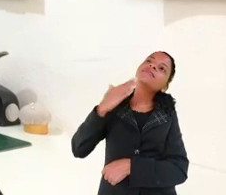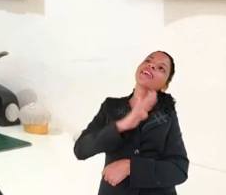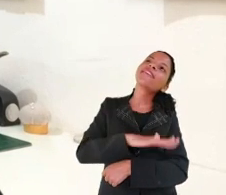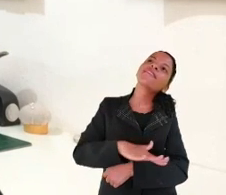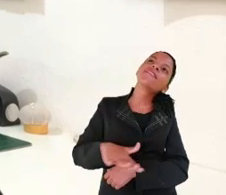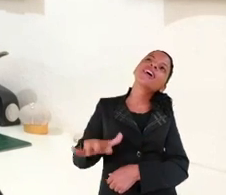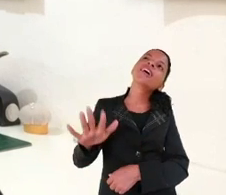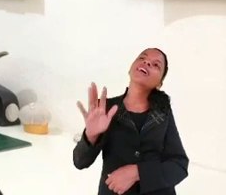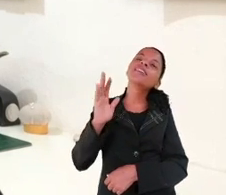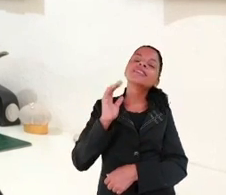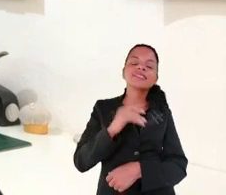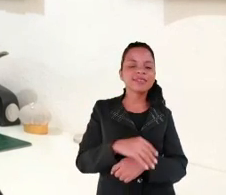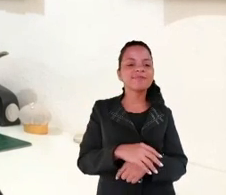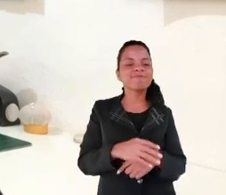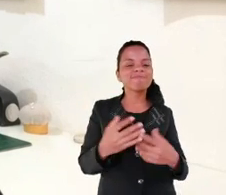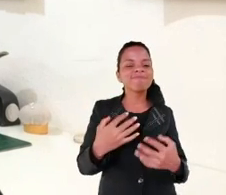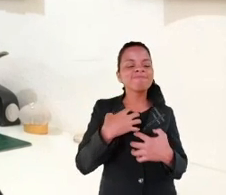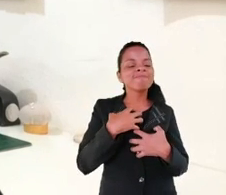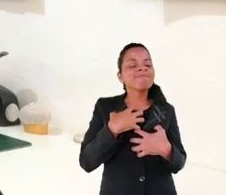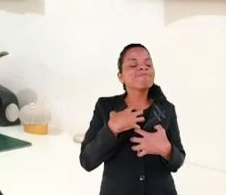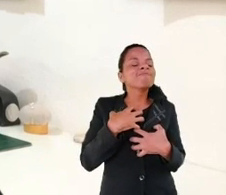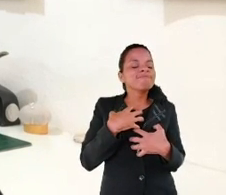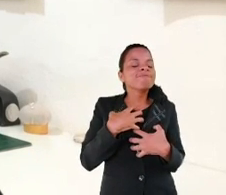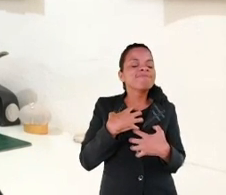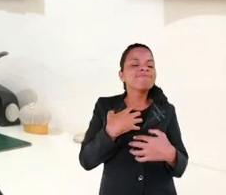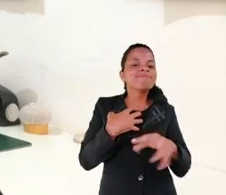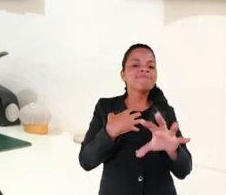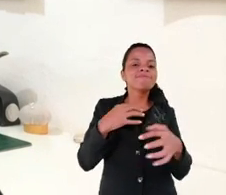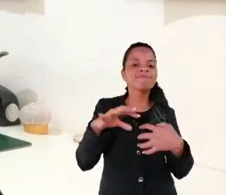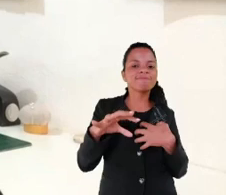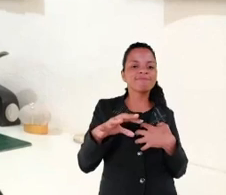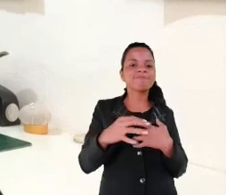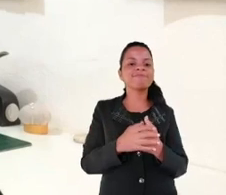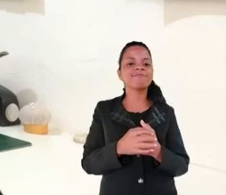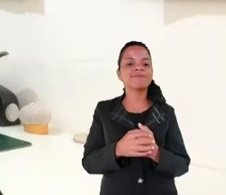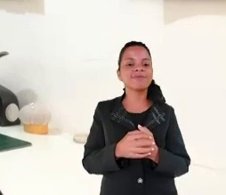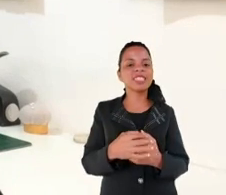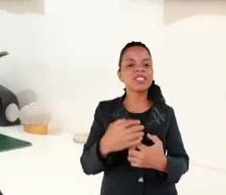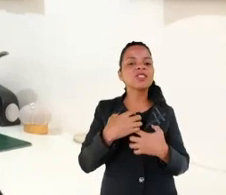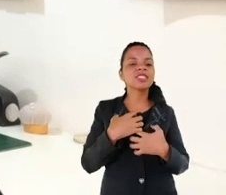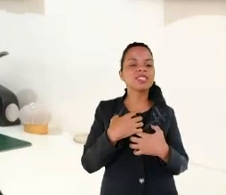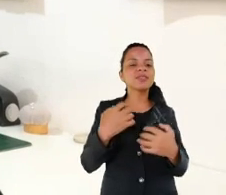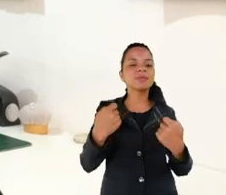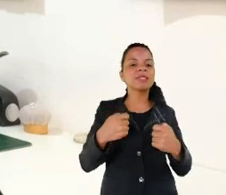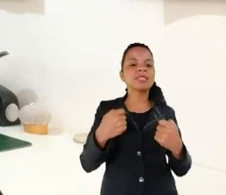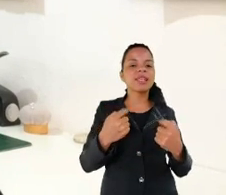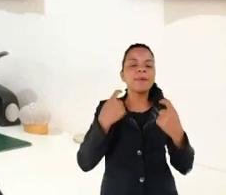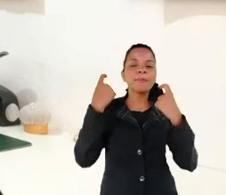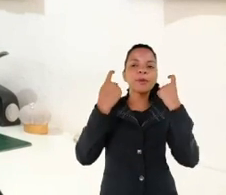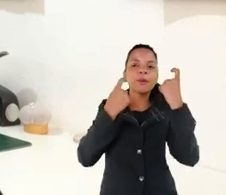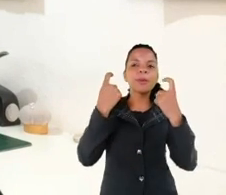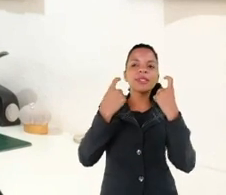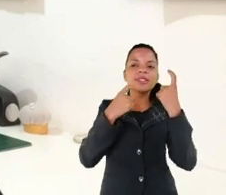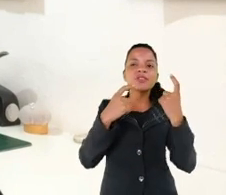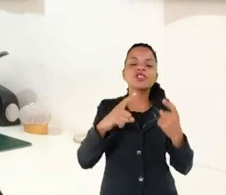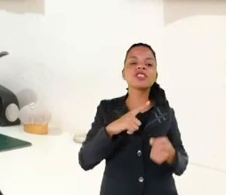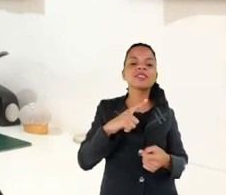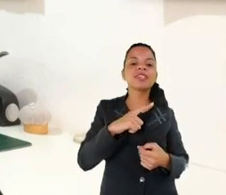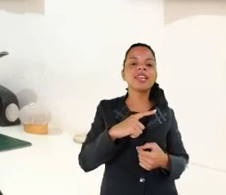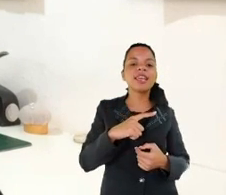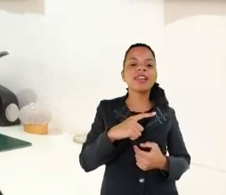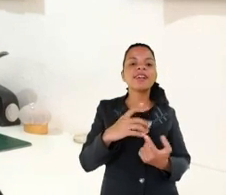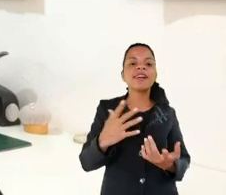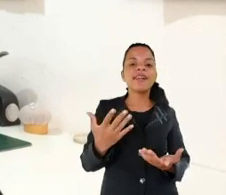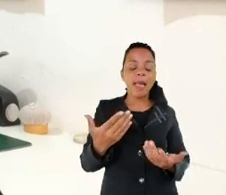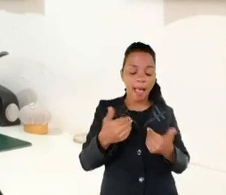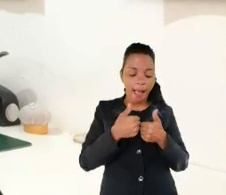grande em ser o mais genuíno e aberto a uma sensibilidade, assim, a uma vulnerabilidade